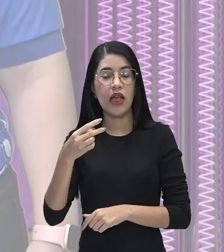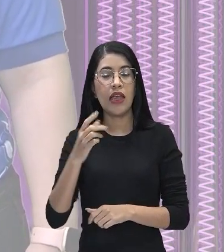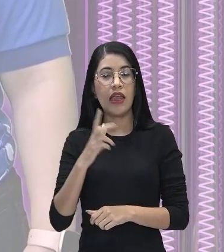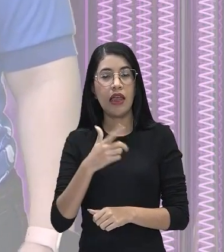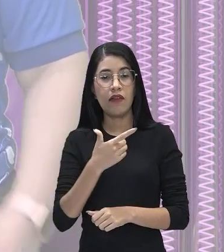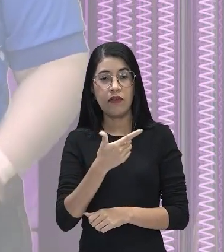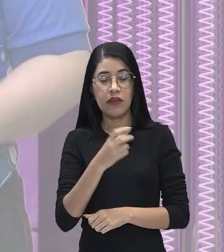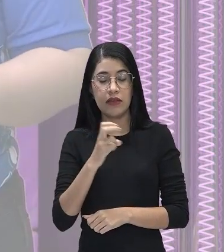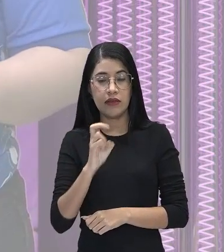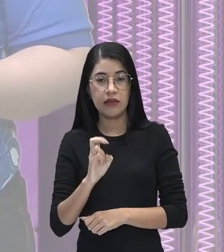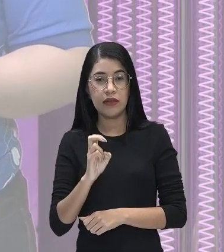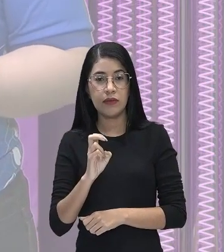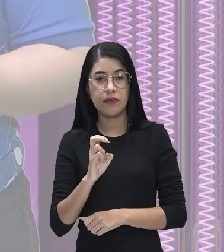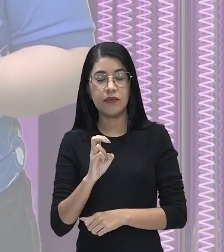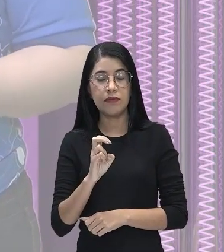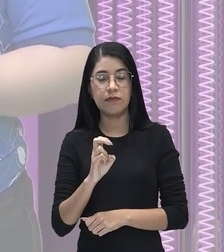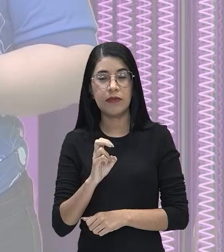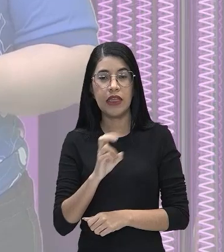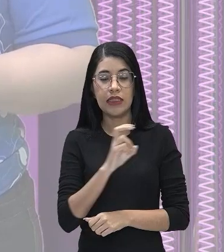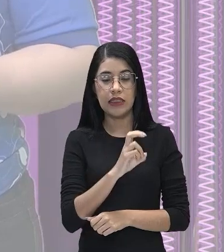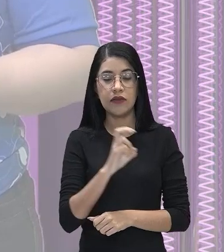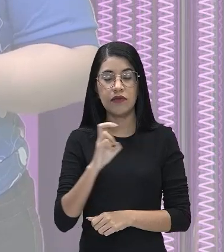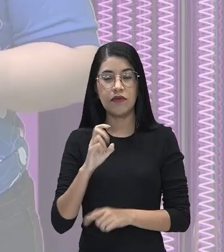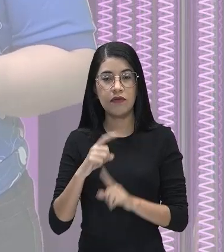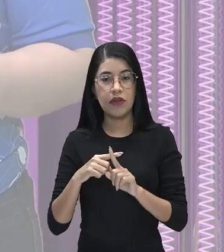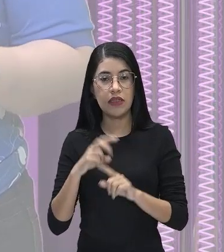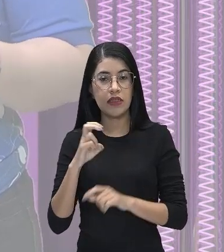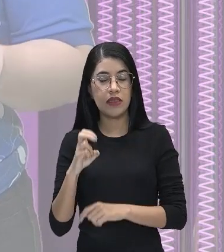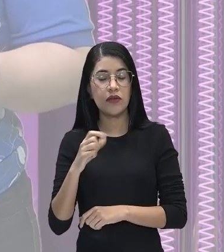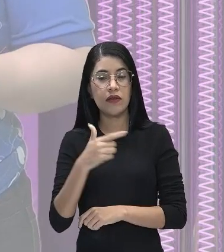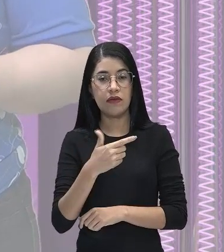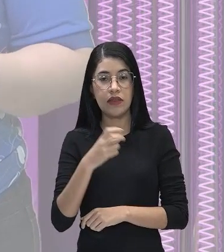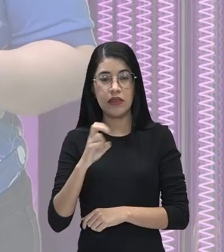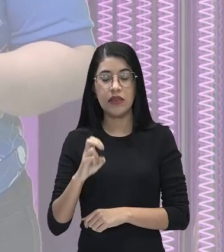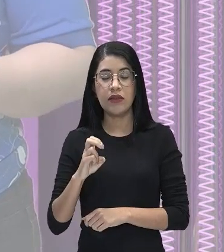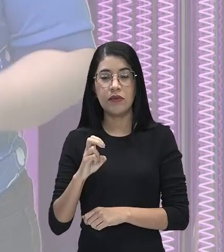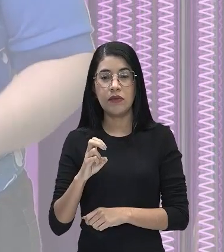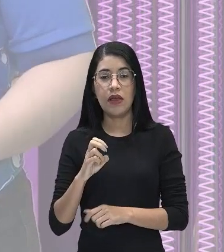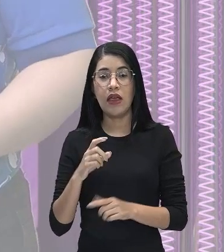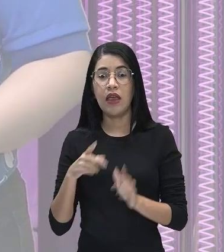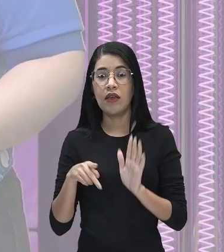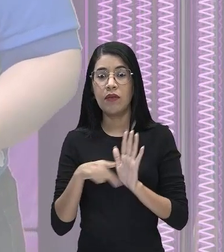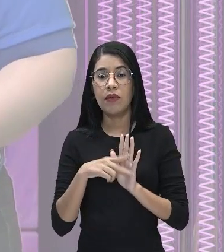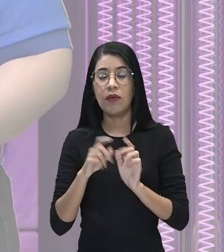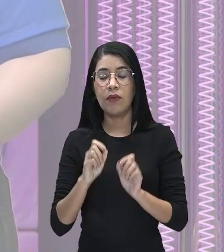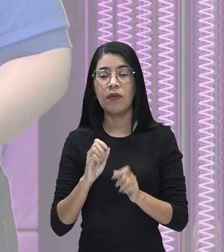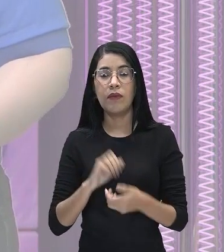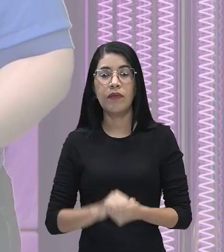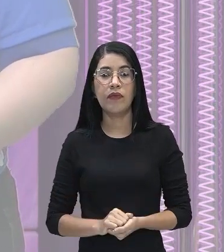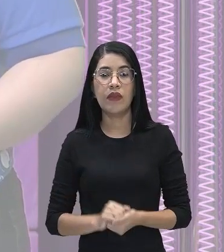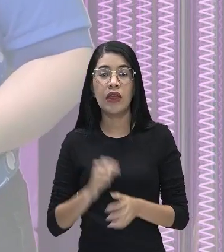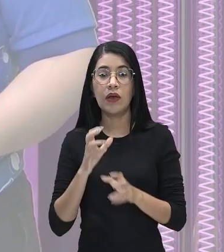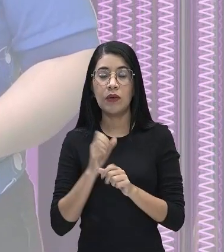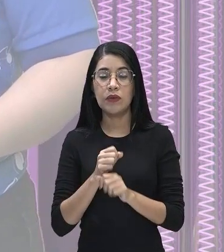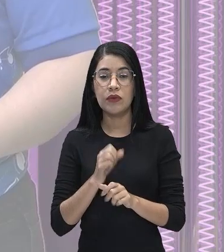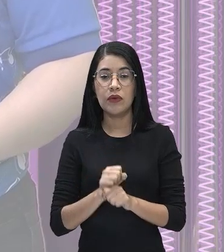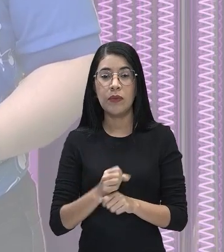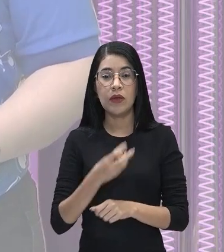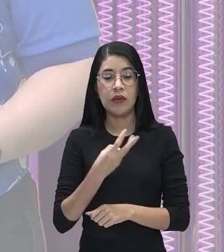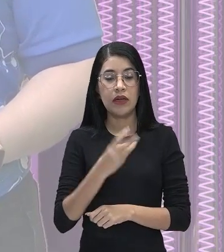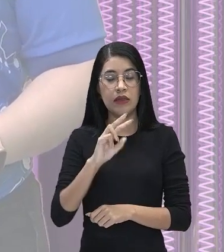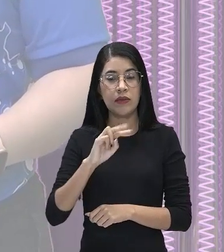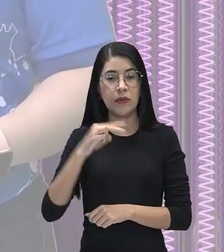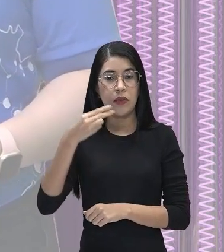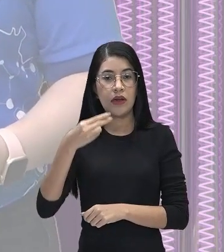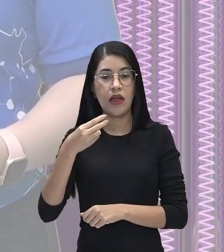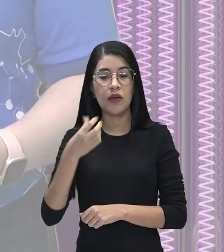nesse caso, o quadrado da hipotenusa vai ser igual à soma do quadrado dos catetos, que